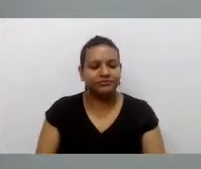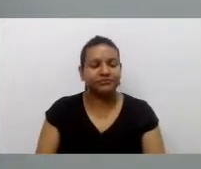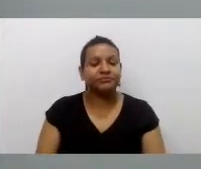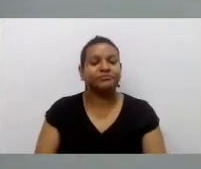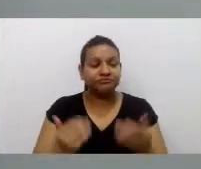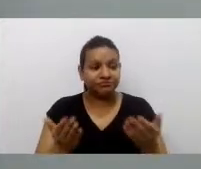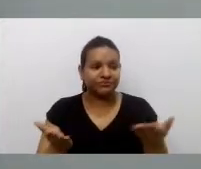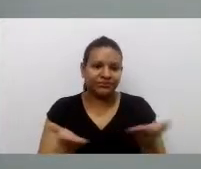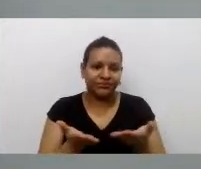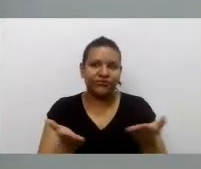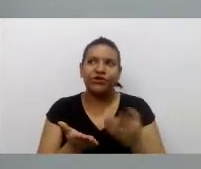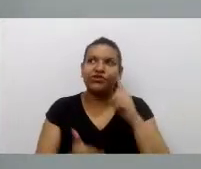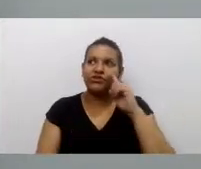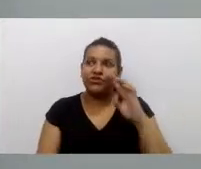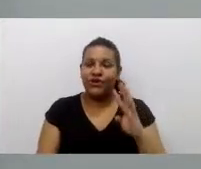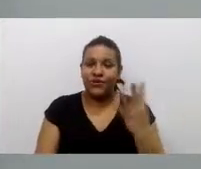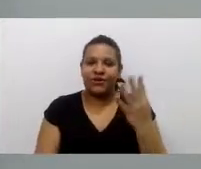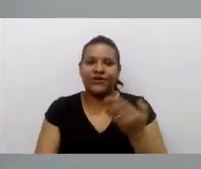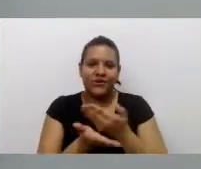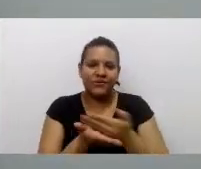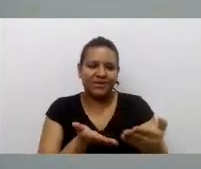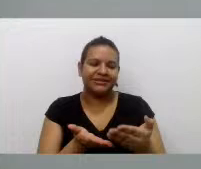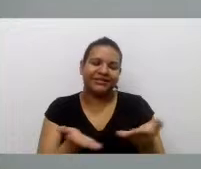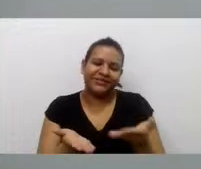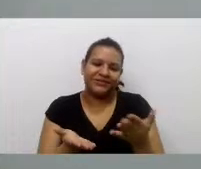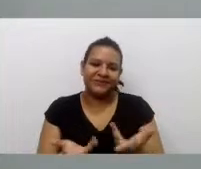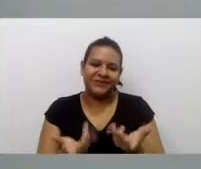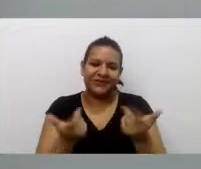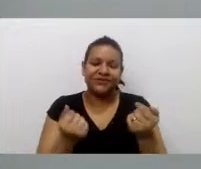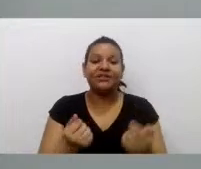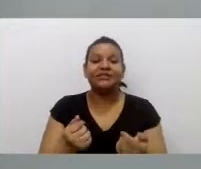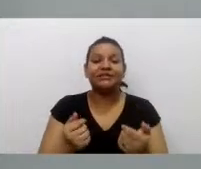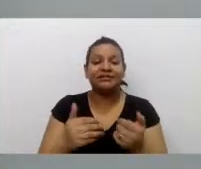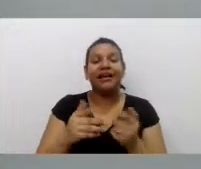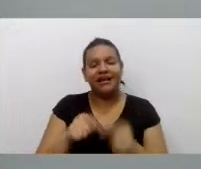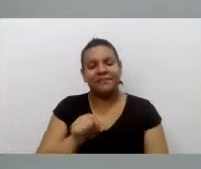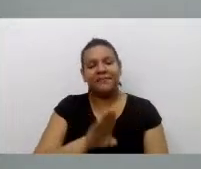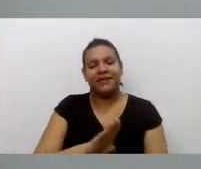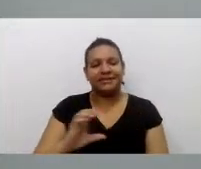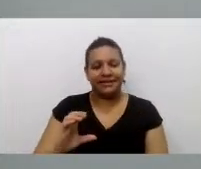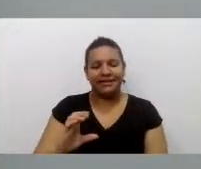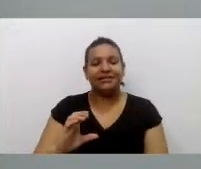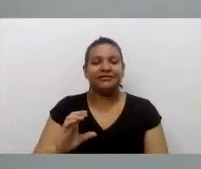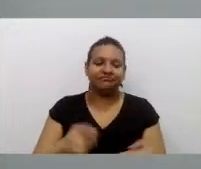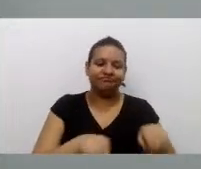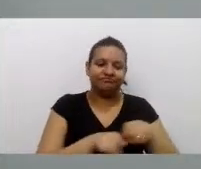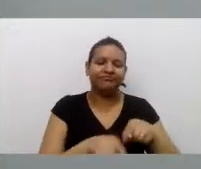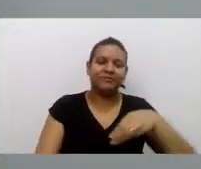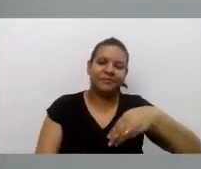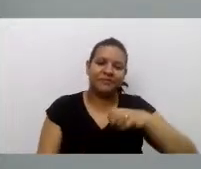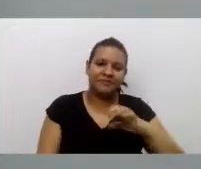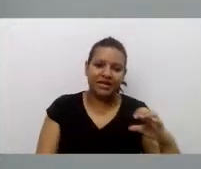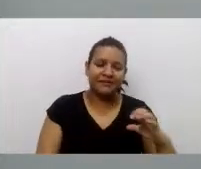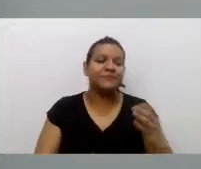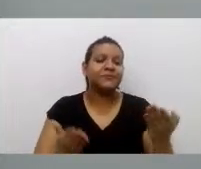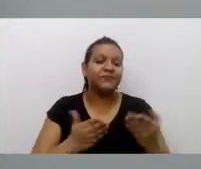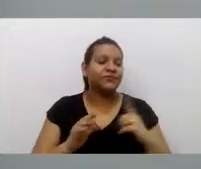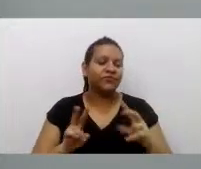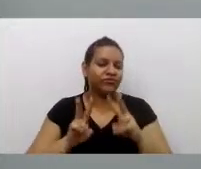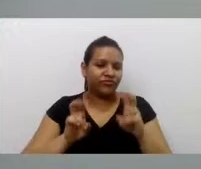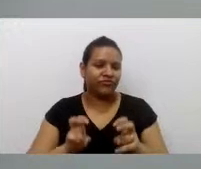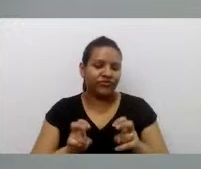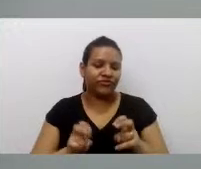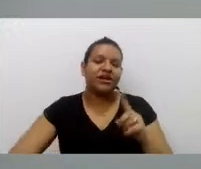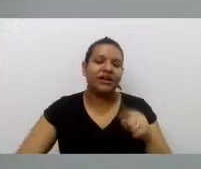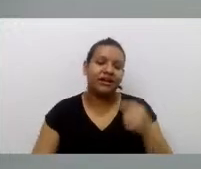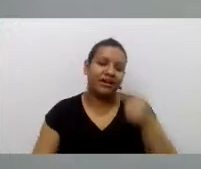esse nosso quarto dia, essa iniciativa maravilhosa do British Council junto ao MEC, nós teremos a temática Ferramentas Práticas de IA